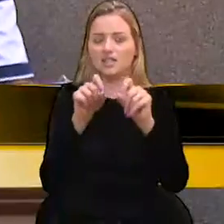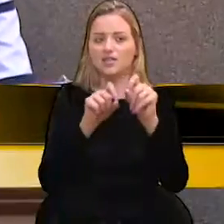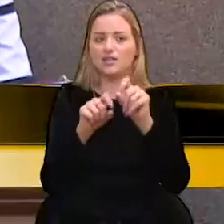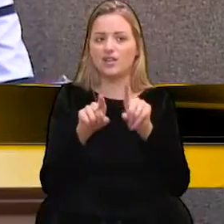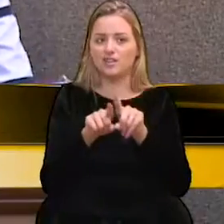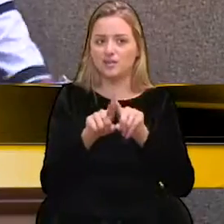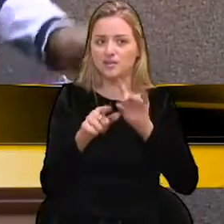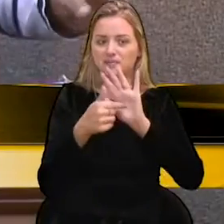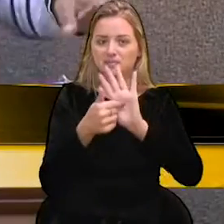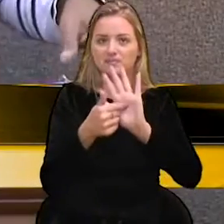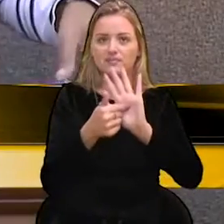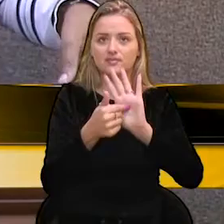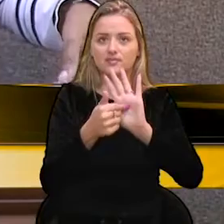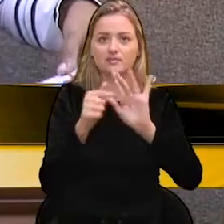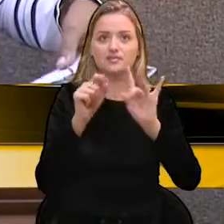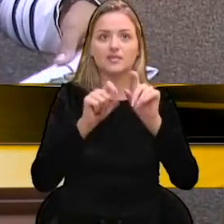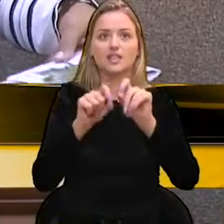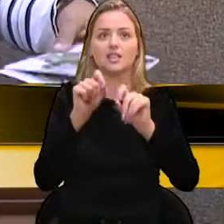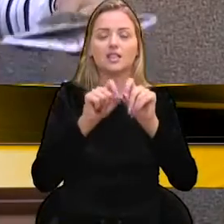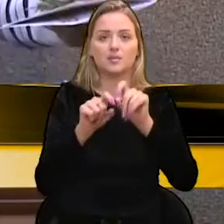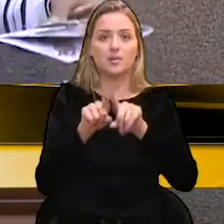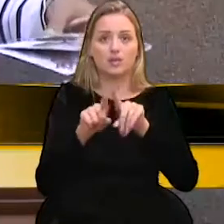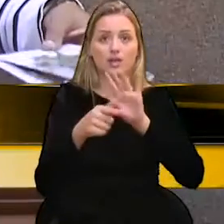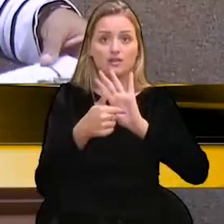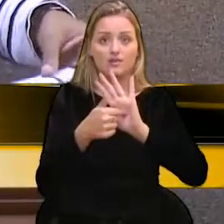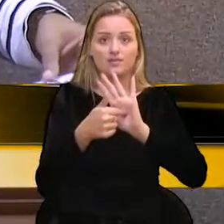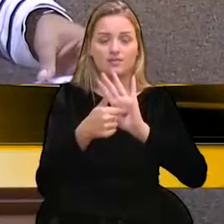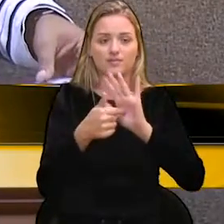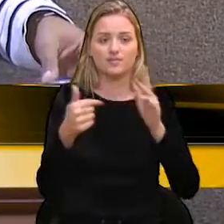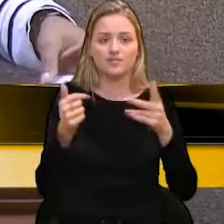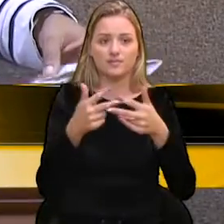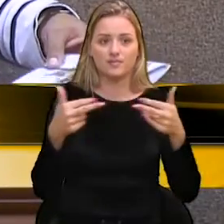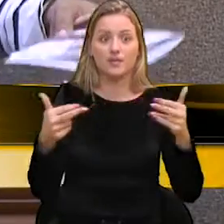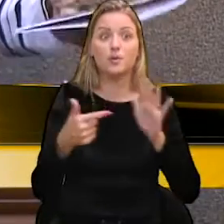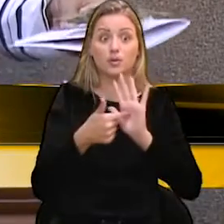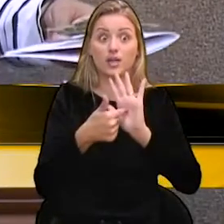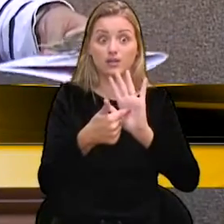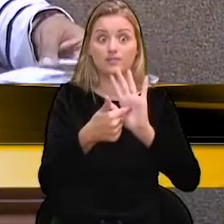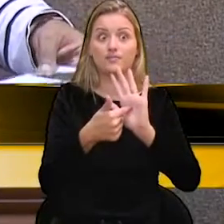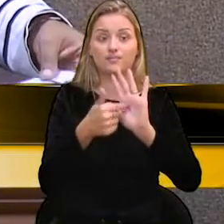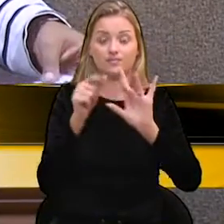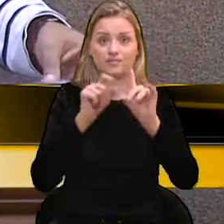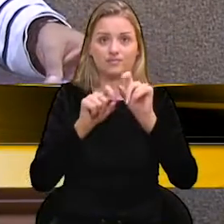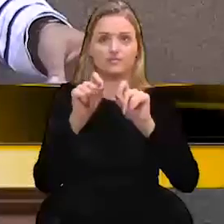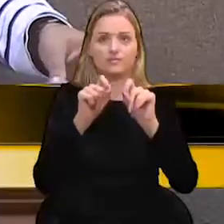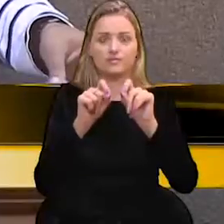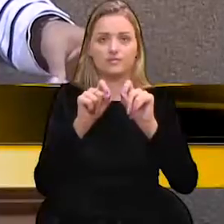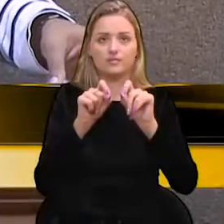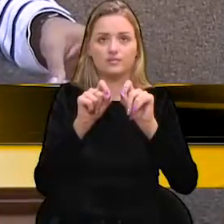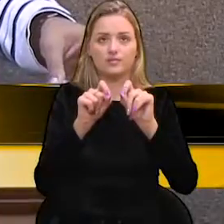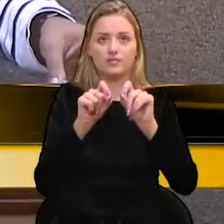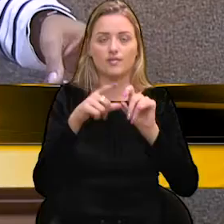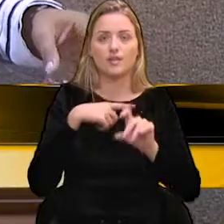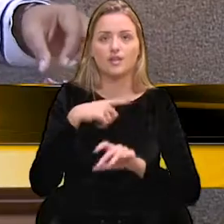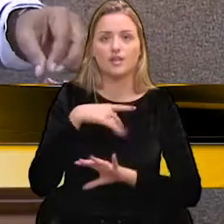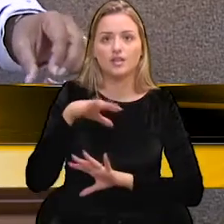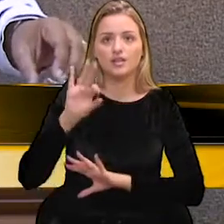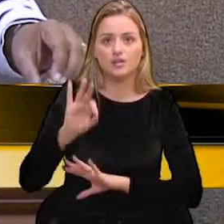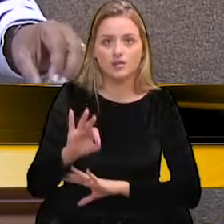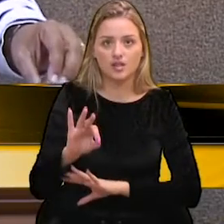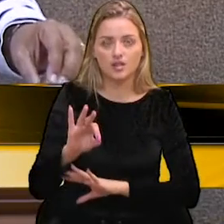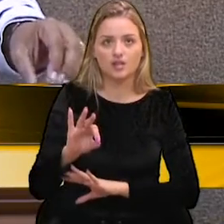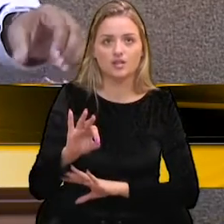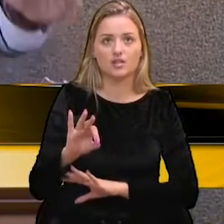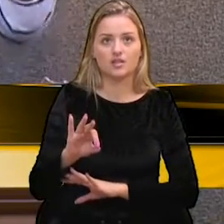um agradecimento em público por essa lembrança de ter trazido lá de Fátima. Muito obrigado, né? Tenho certeza que também a sua viagem